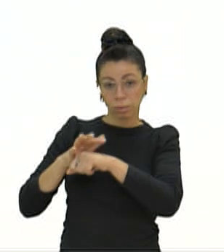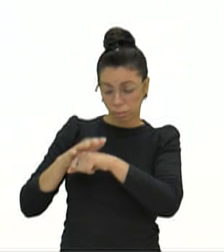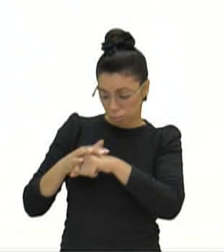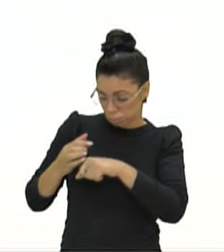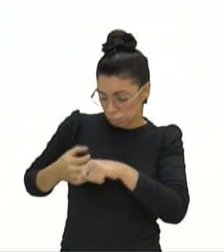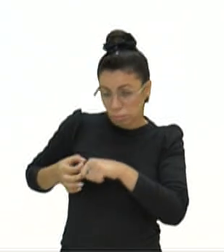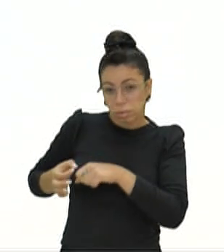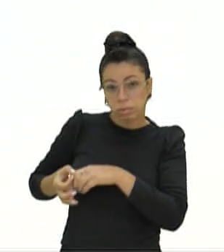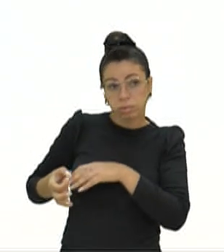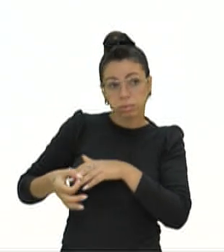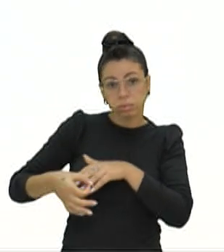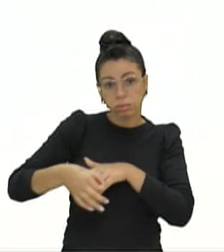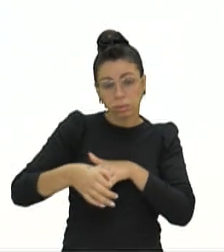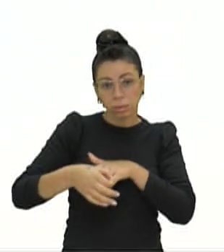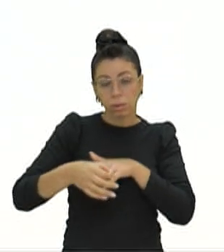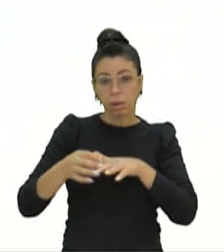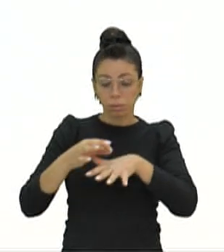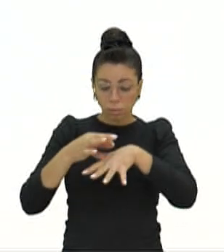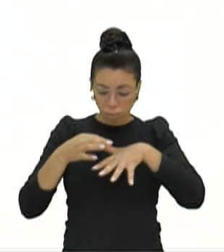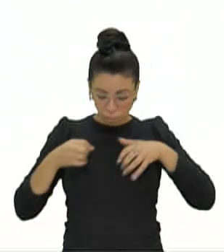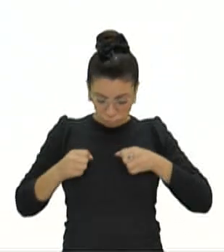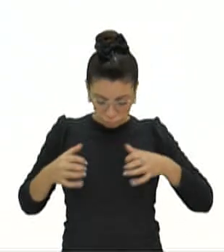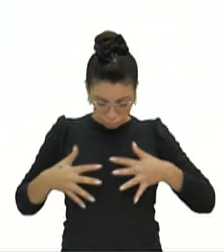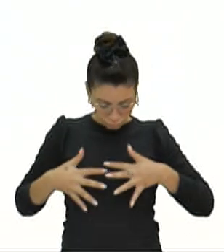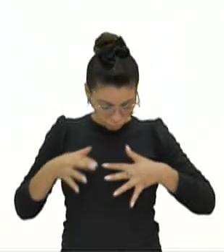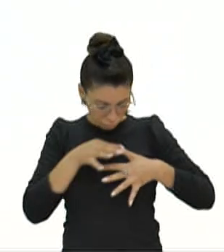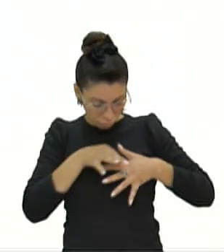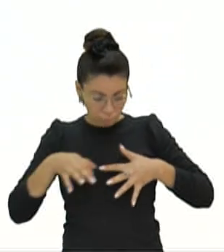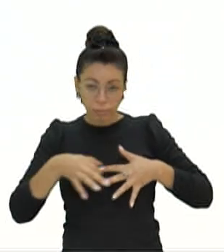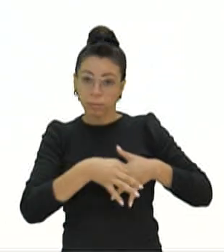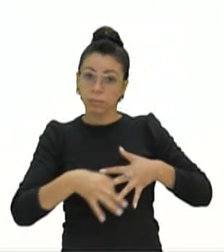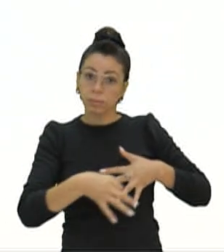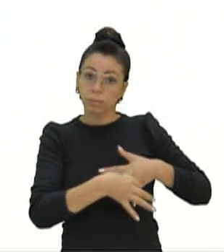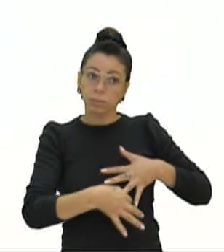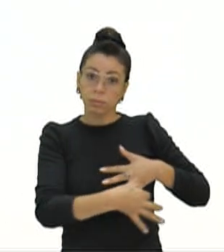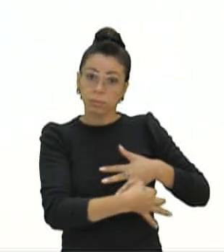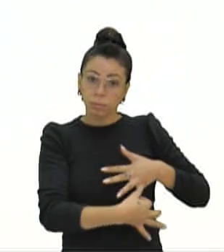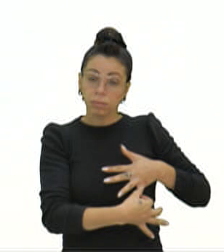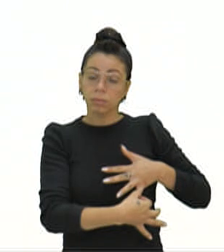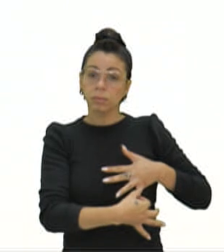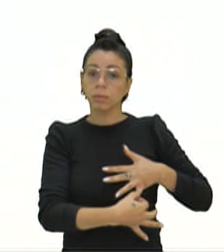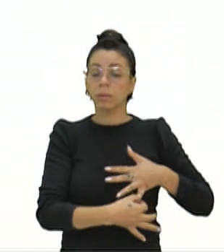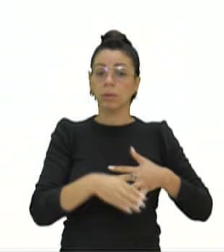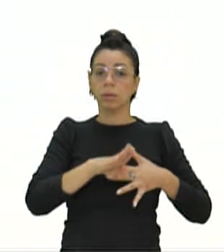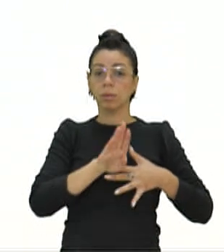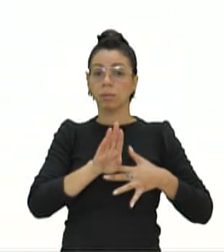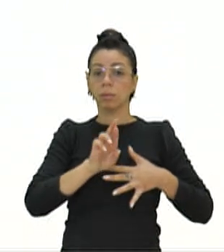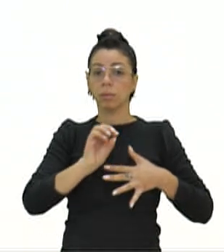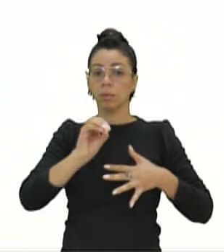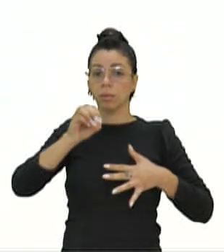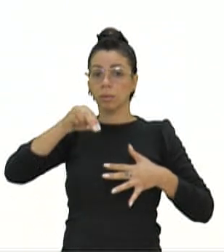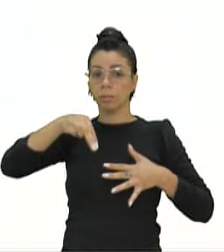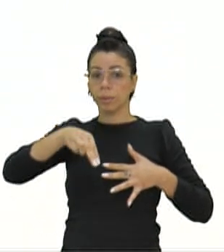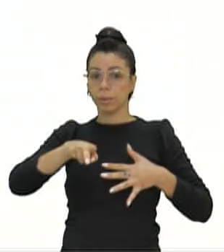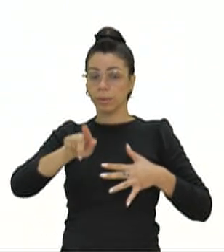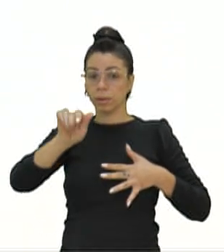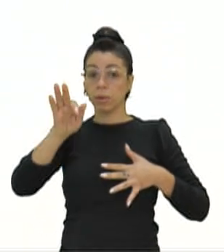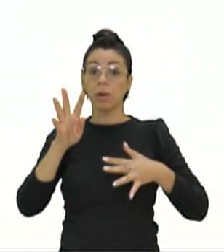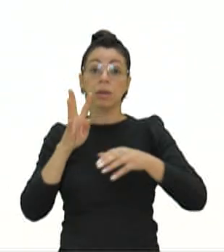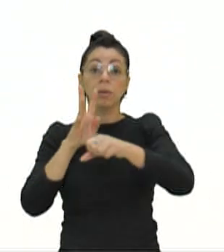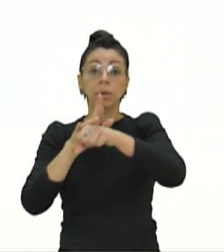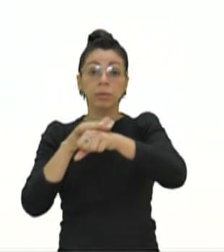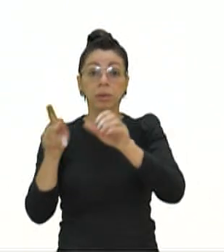brônquios, que são aqueles tubos, né? A traqueia, quando ela bifurca, a gente chama de brônquios. Então, é a inflamação